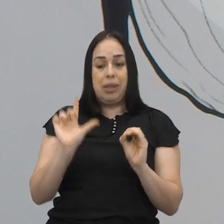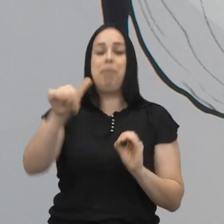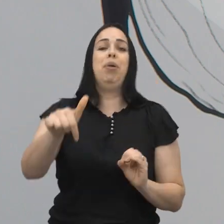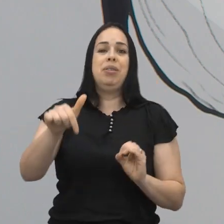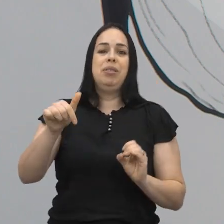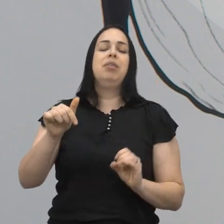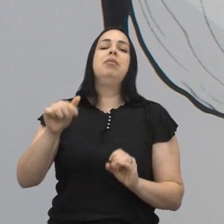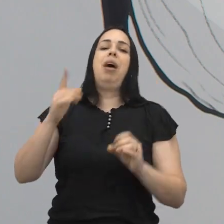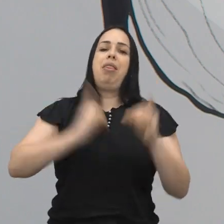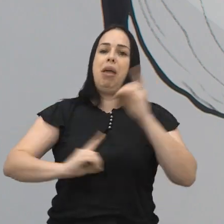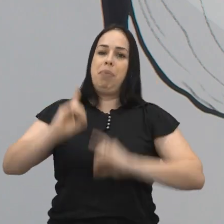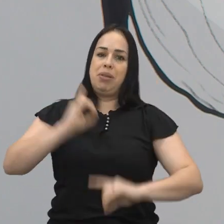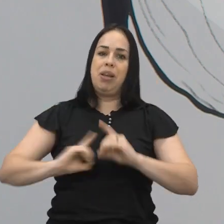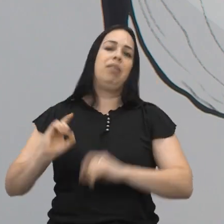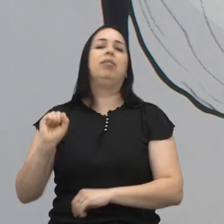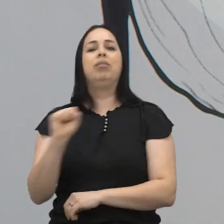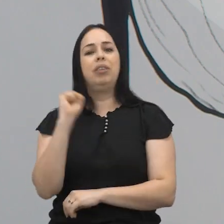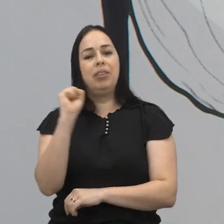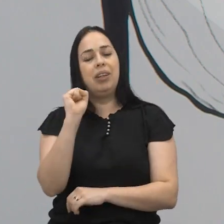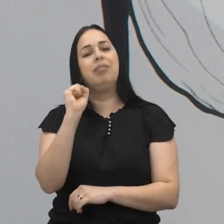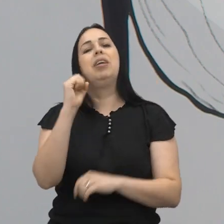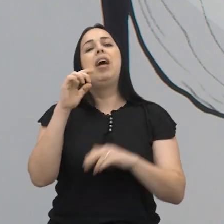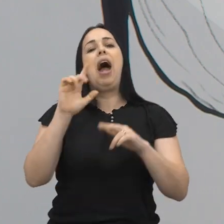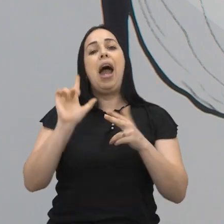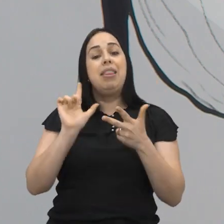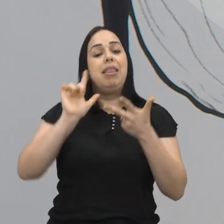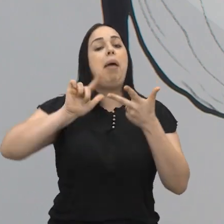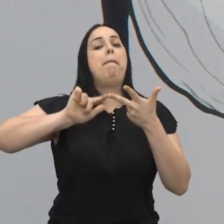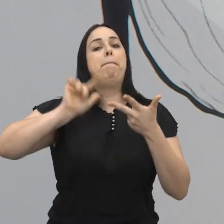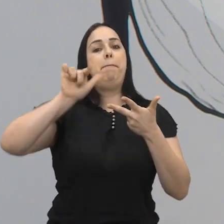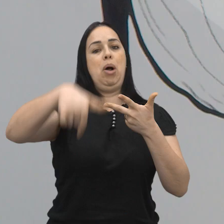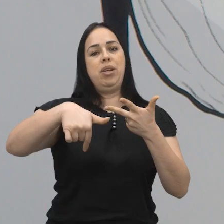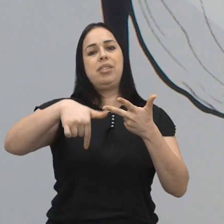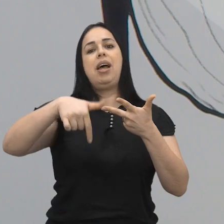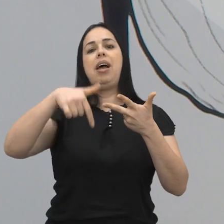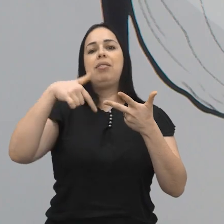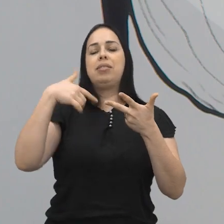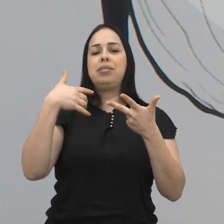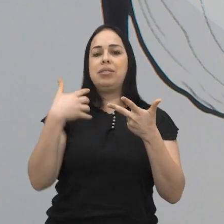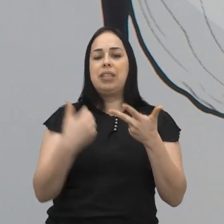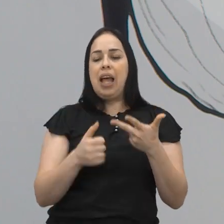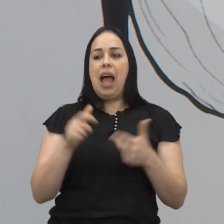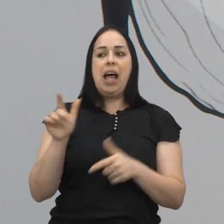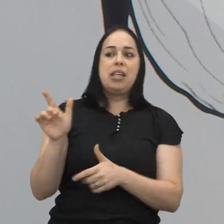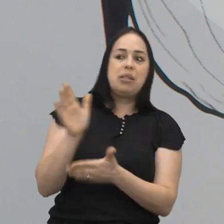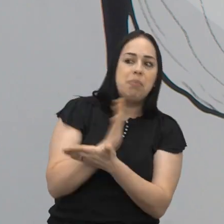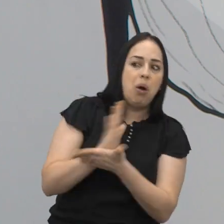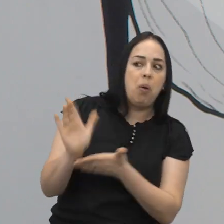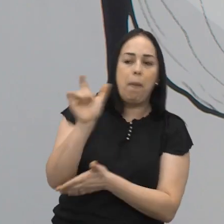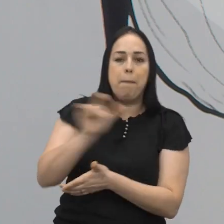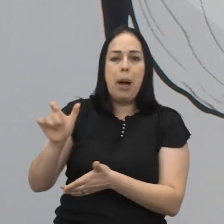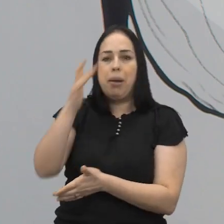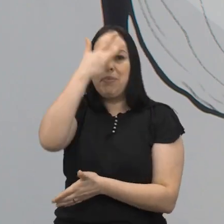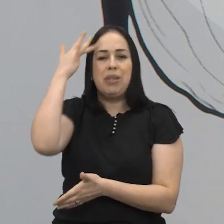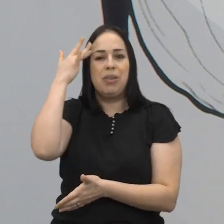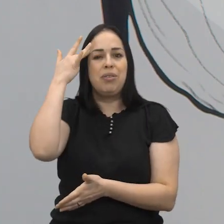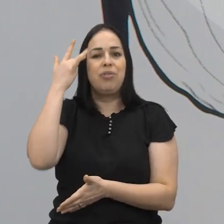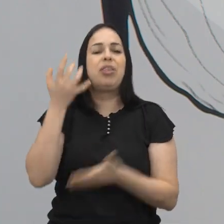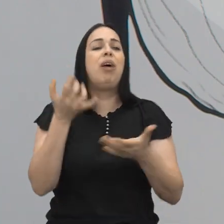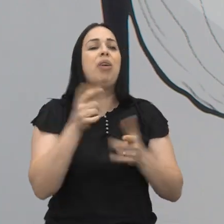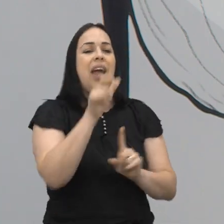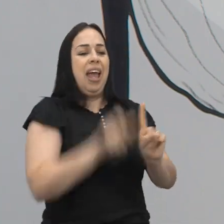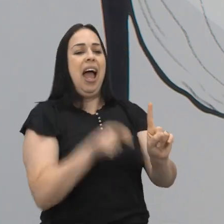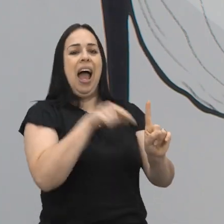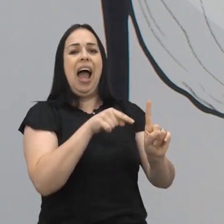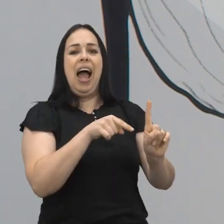isso pode se tornar uma depressão e aí depois a depressão vem a aceitação e é o que que as pessoas legas as